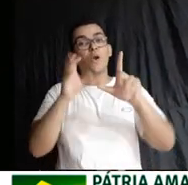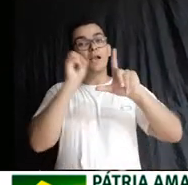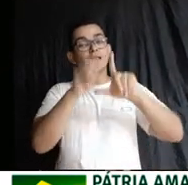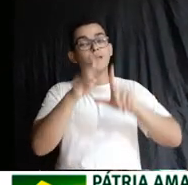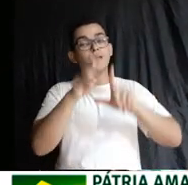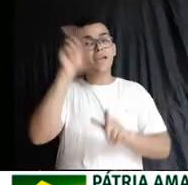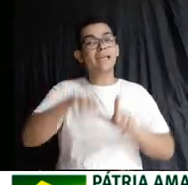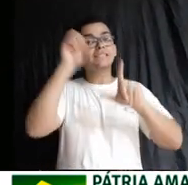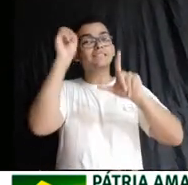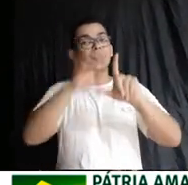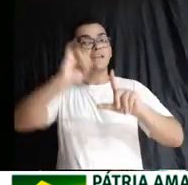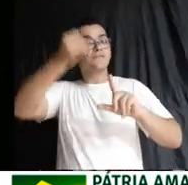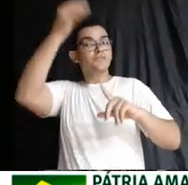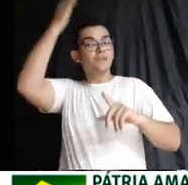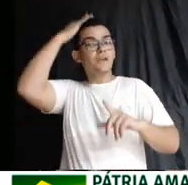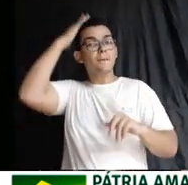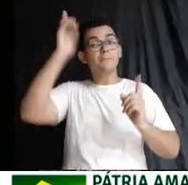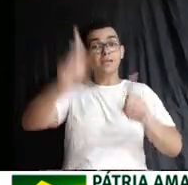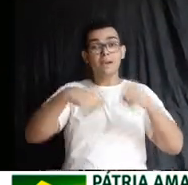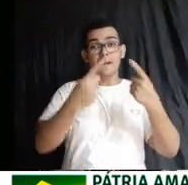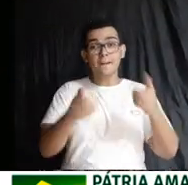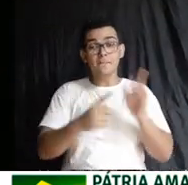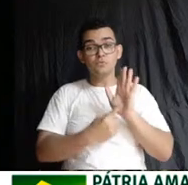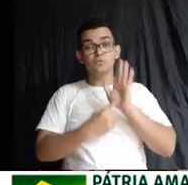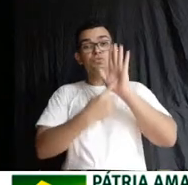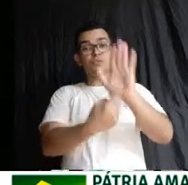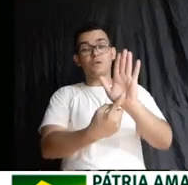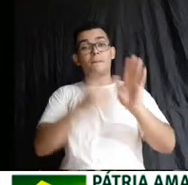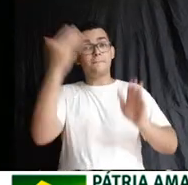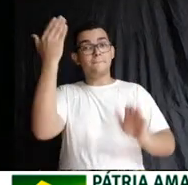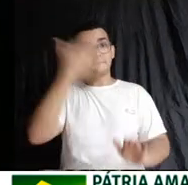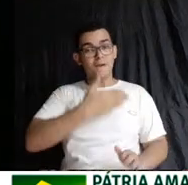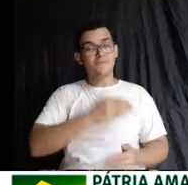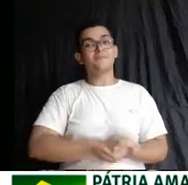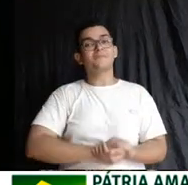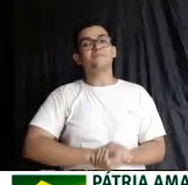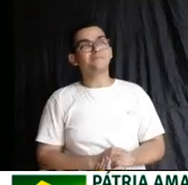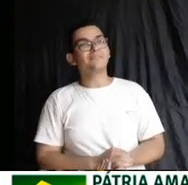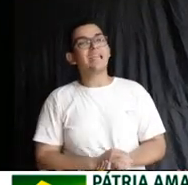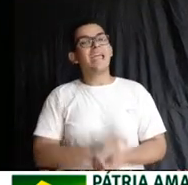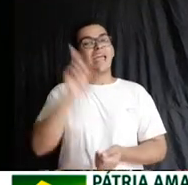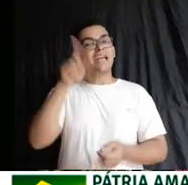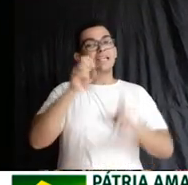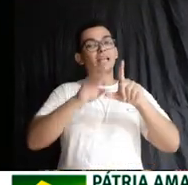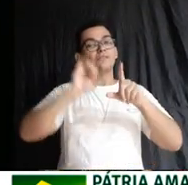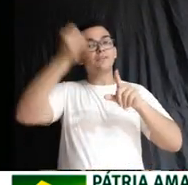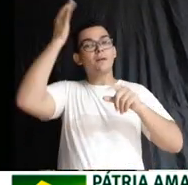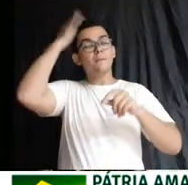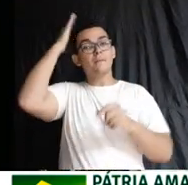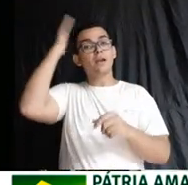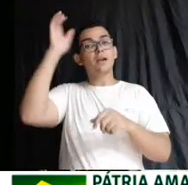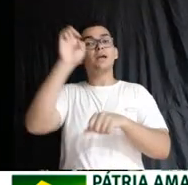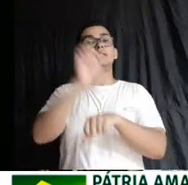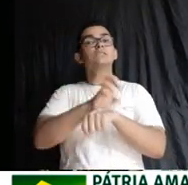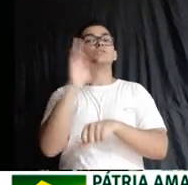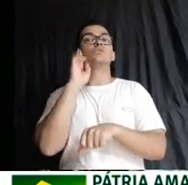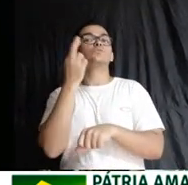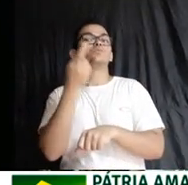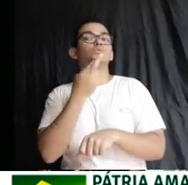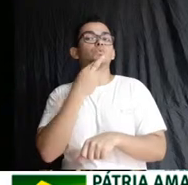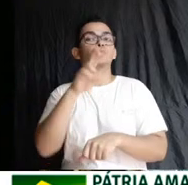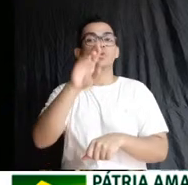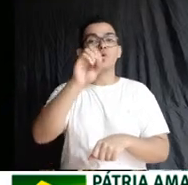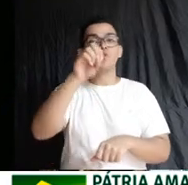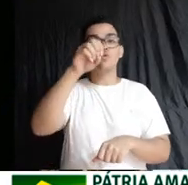é a live Ji-Paraná Música Amostra. Live de Ji-Paraná, Rondônia. Custeada com recursos oriundos da